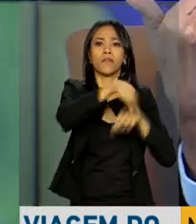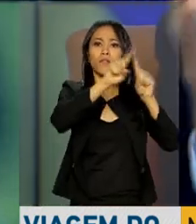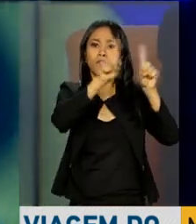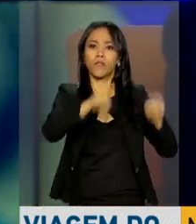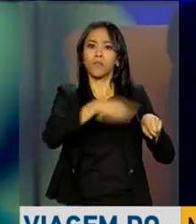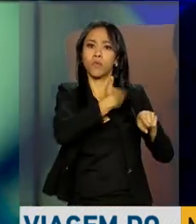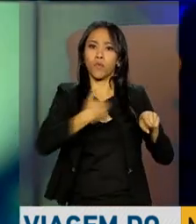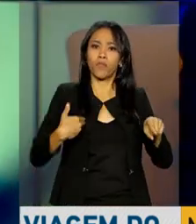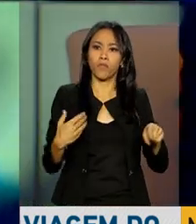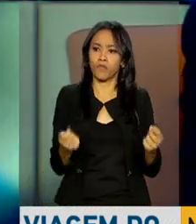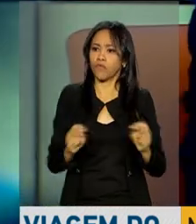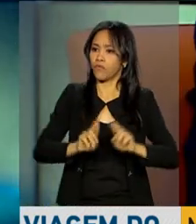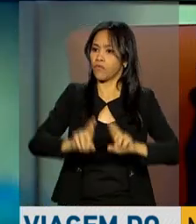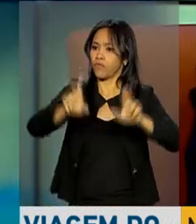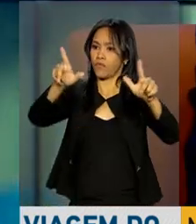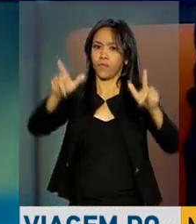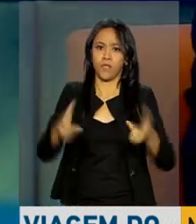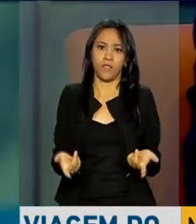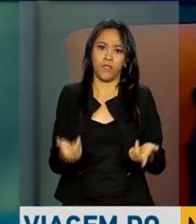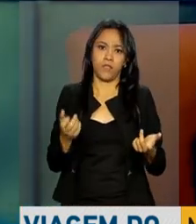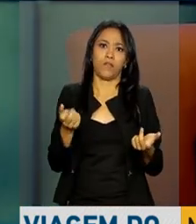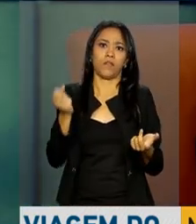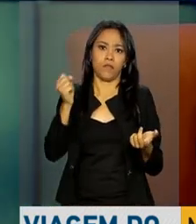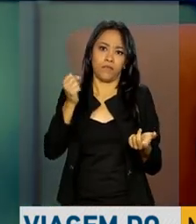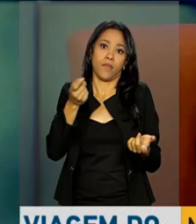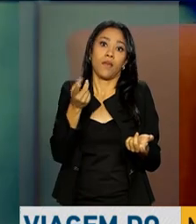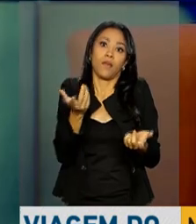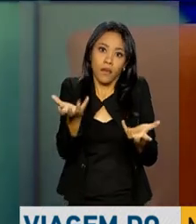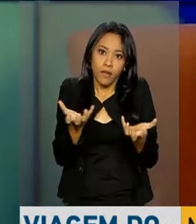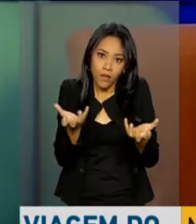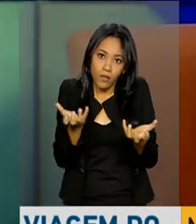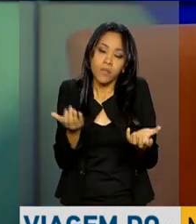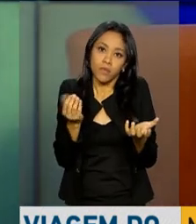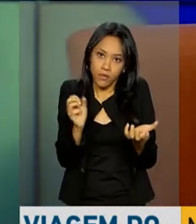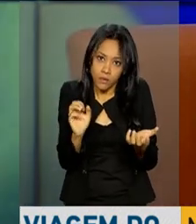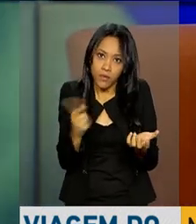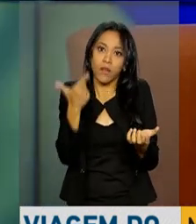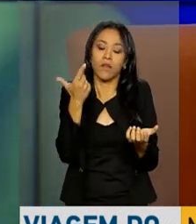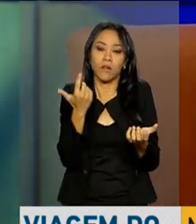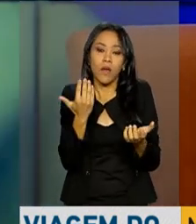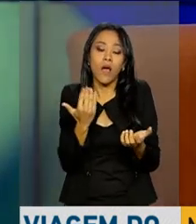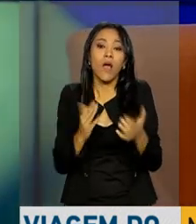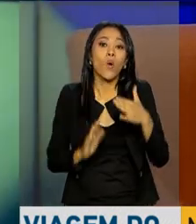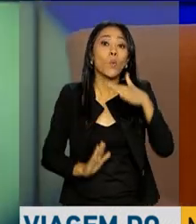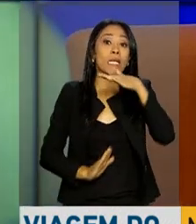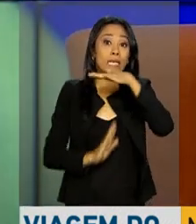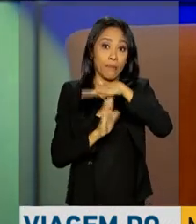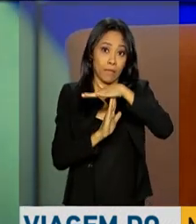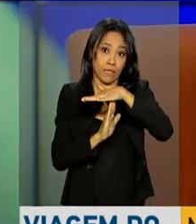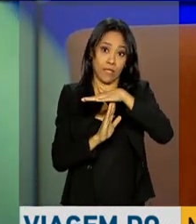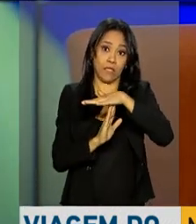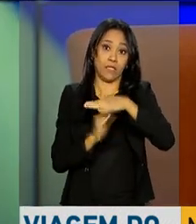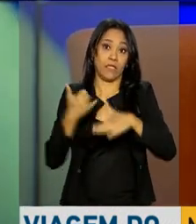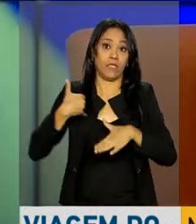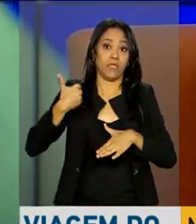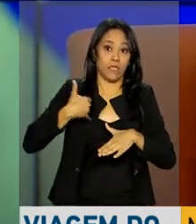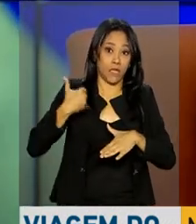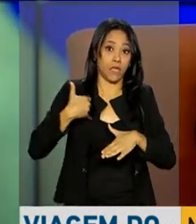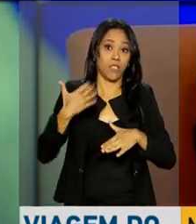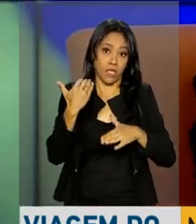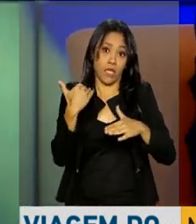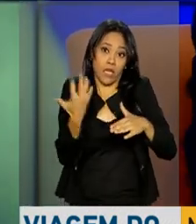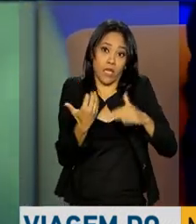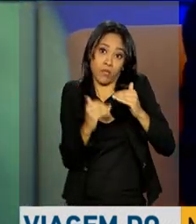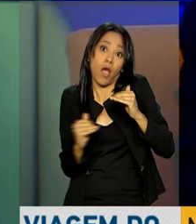pública. O que nós queremos, neste momento, além de aumentar, naturalmente, o limite de idade, que é uma coisa que aconteceu em